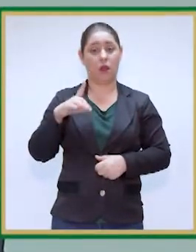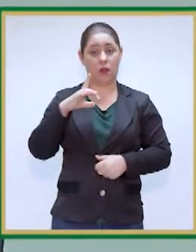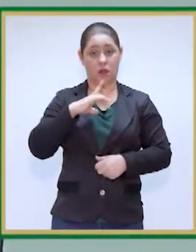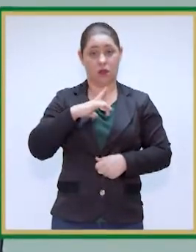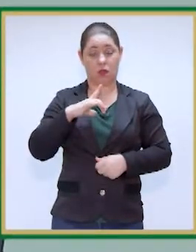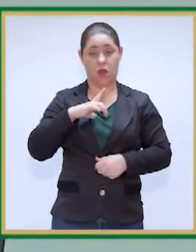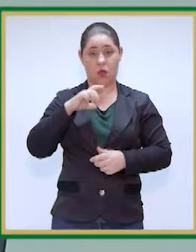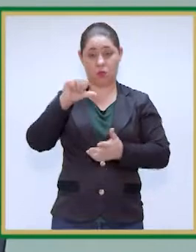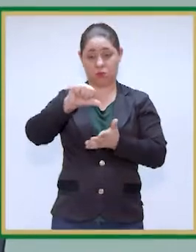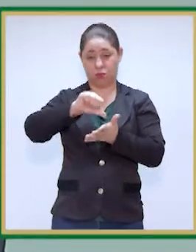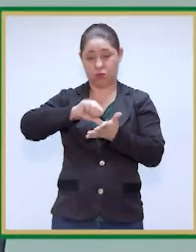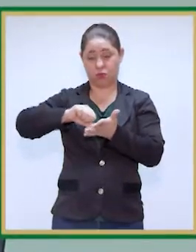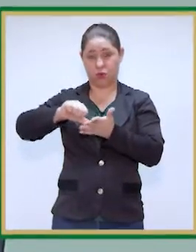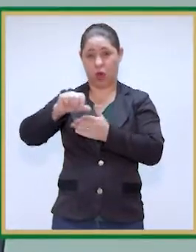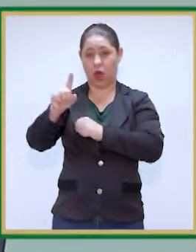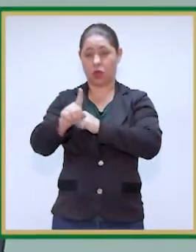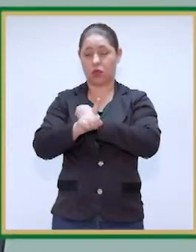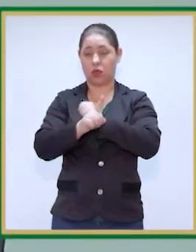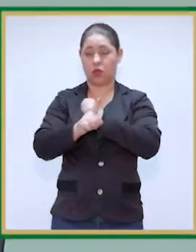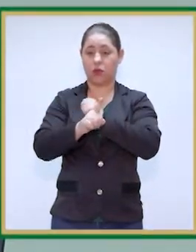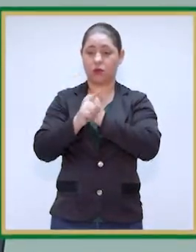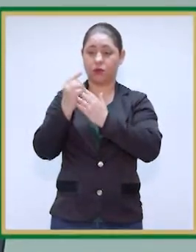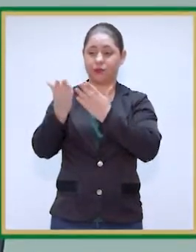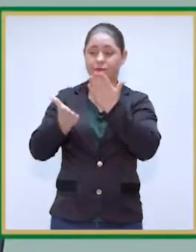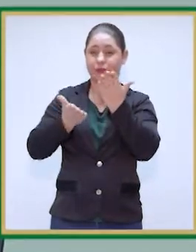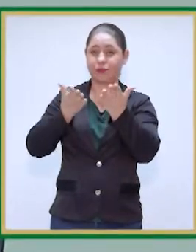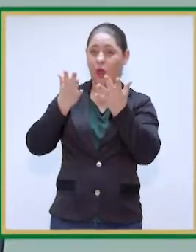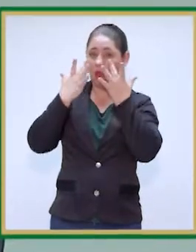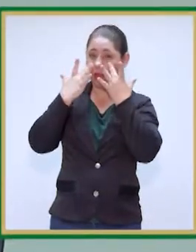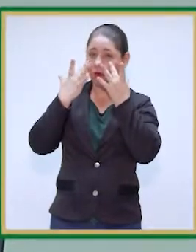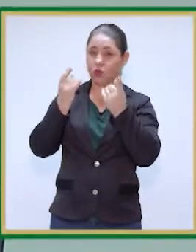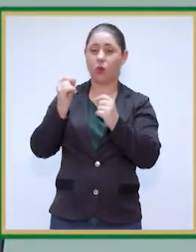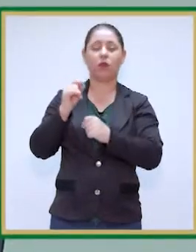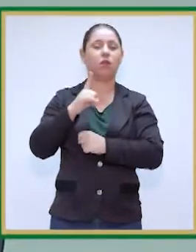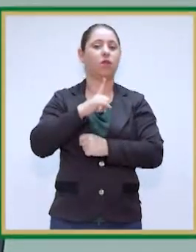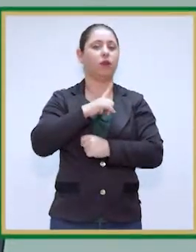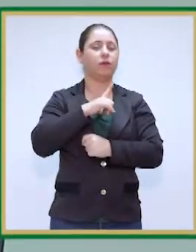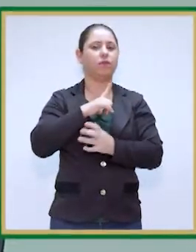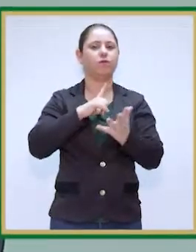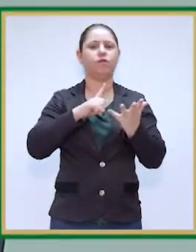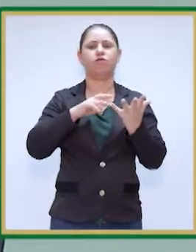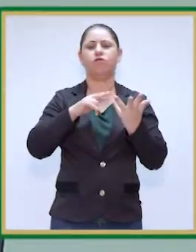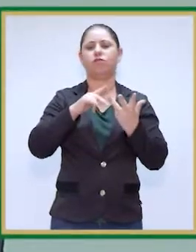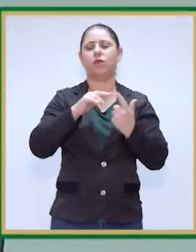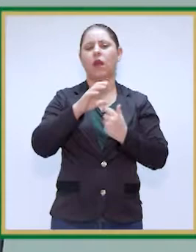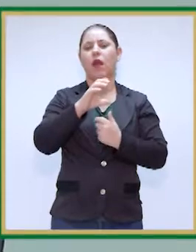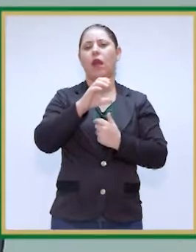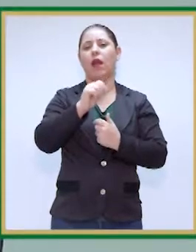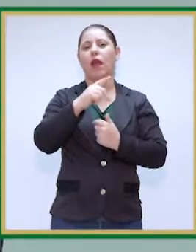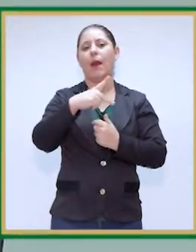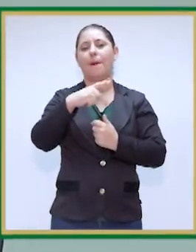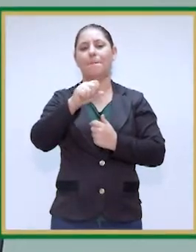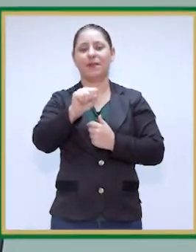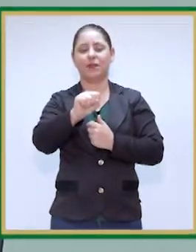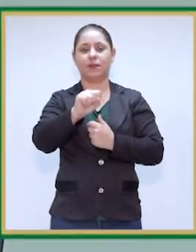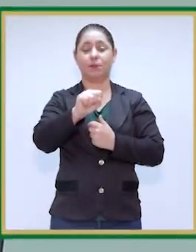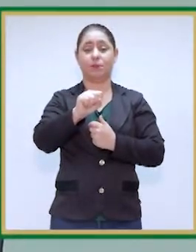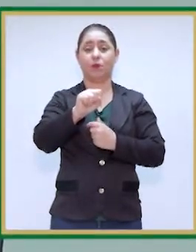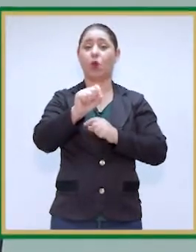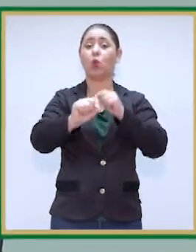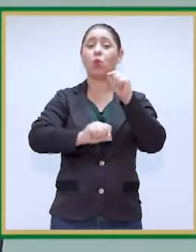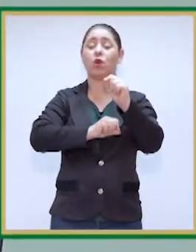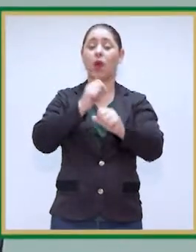Existe uma rede chamada Rede de Atenção Psicossocial. E ela é composta por CAPS, que é o Centro de